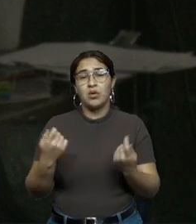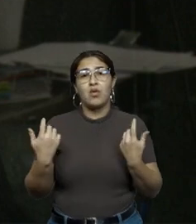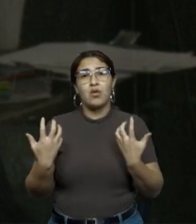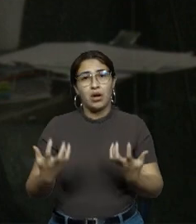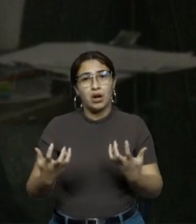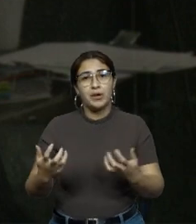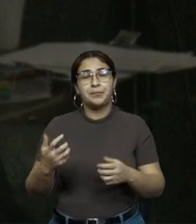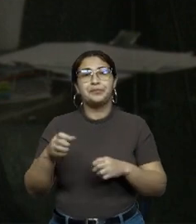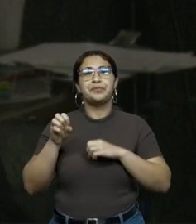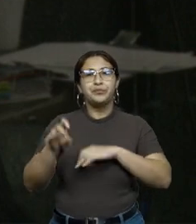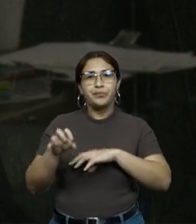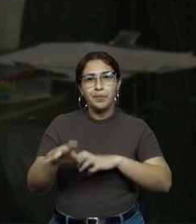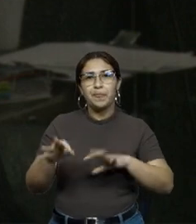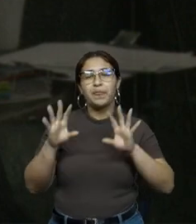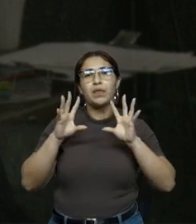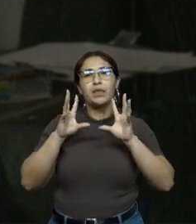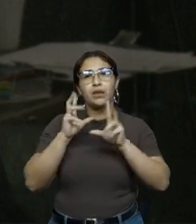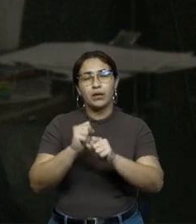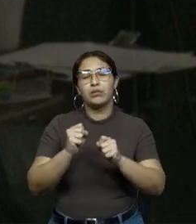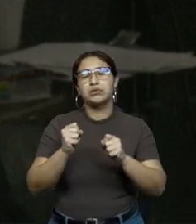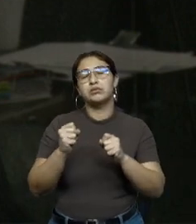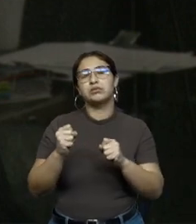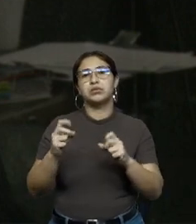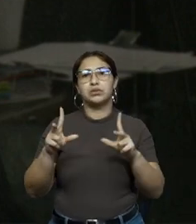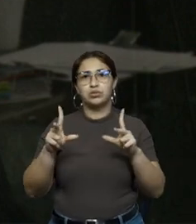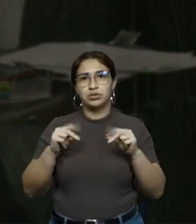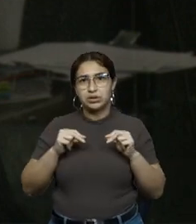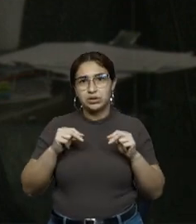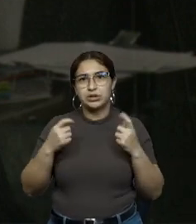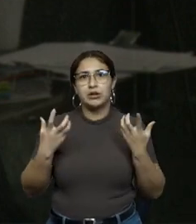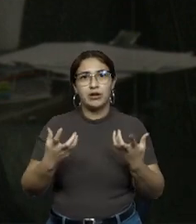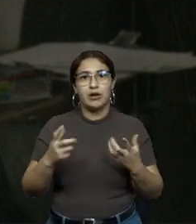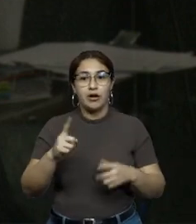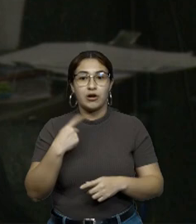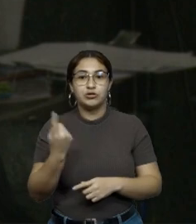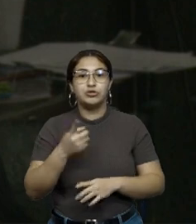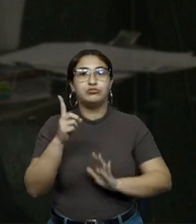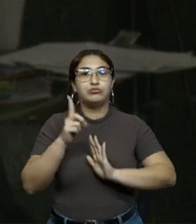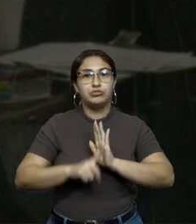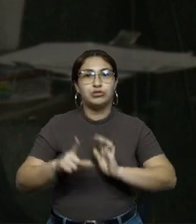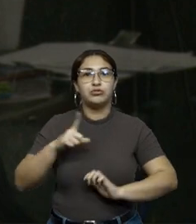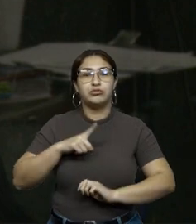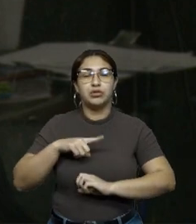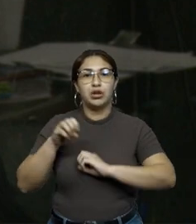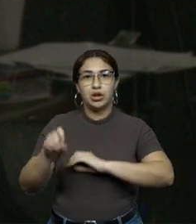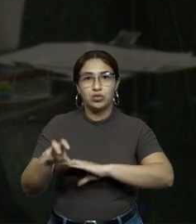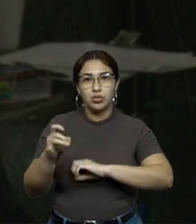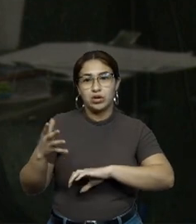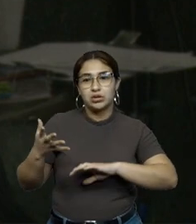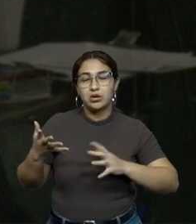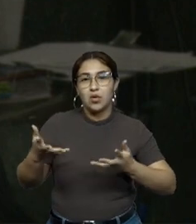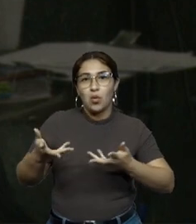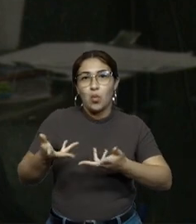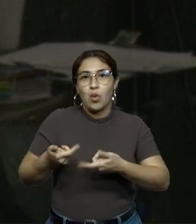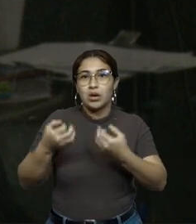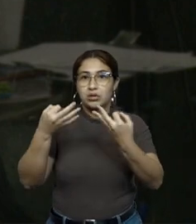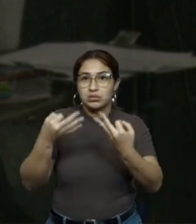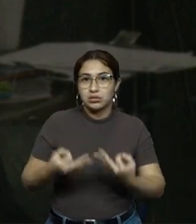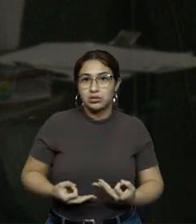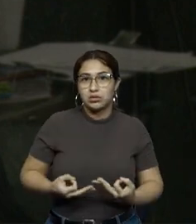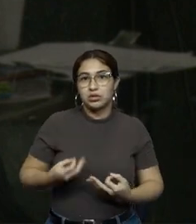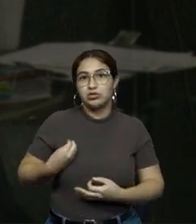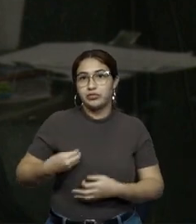integral nós queremos direito nós queremos ser reconhecidos nós só queremos o que é nosso por direito uma educação melhor uma qualidade de é digna